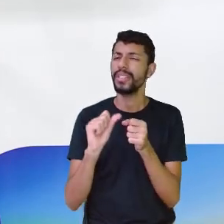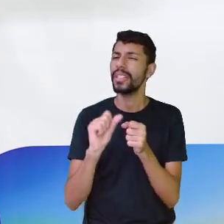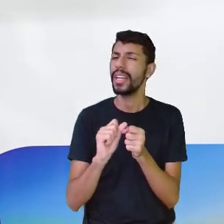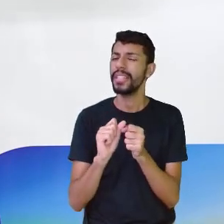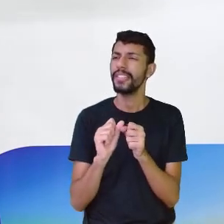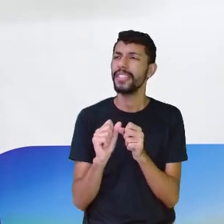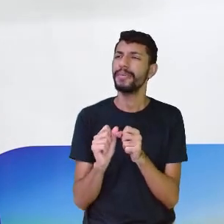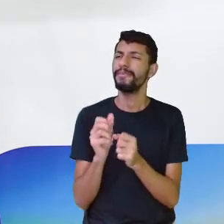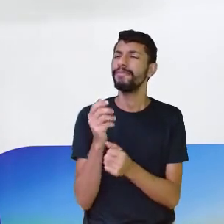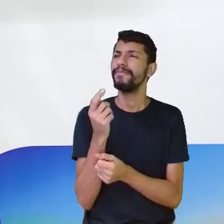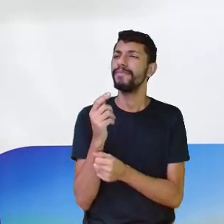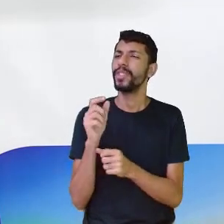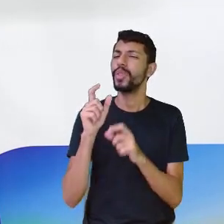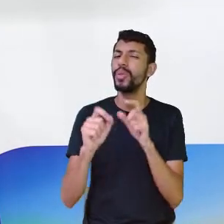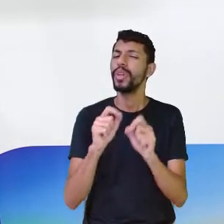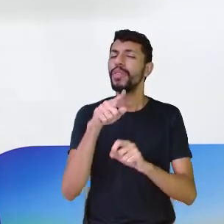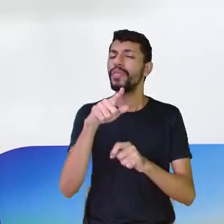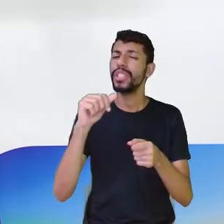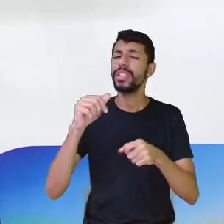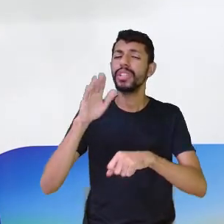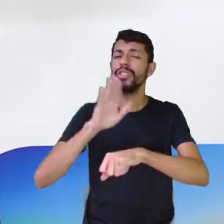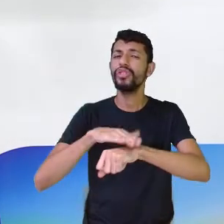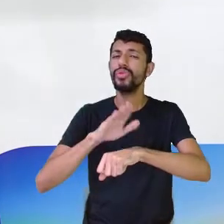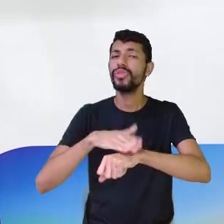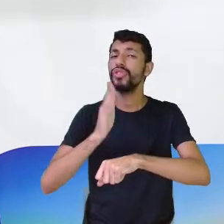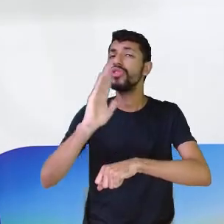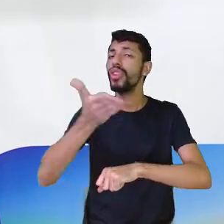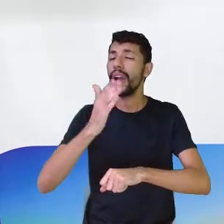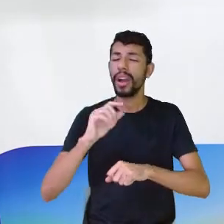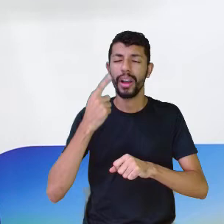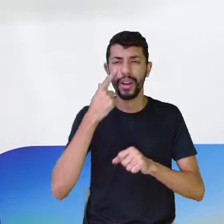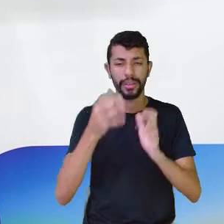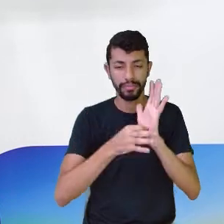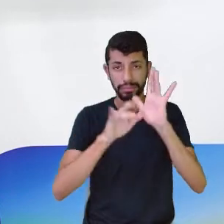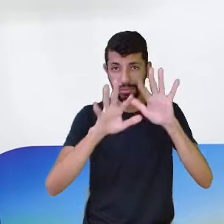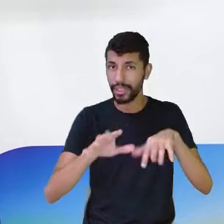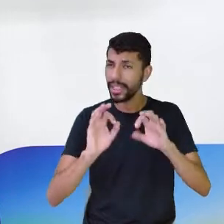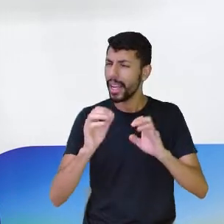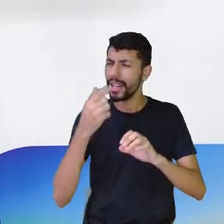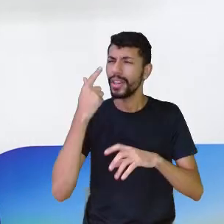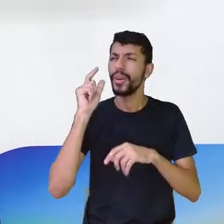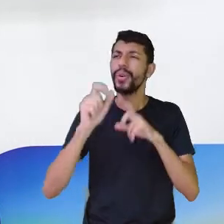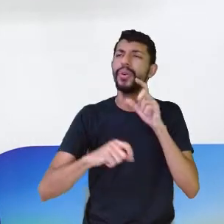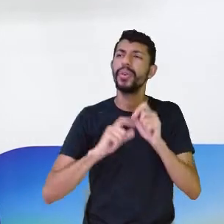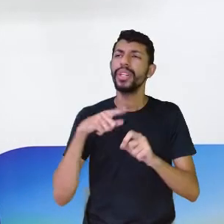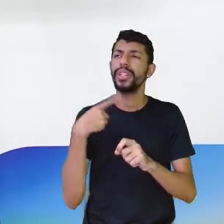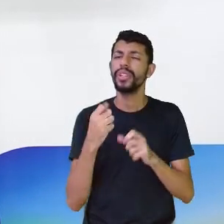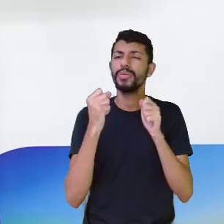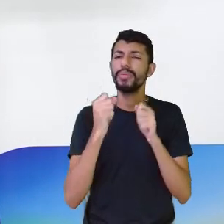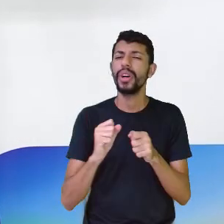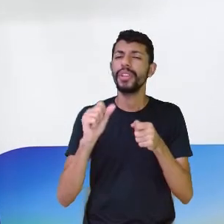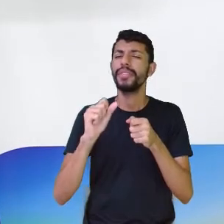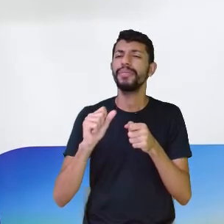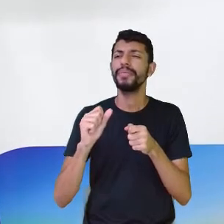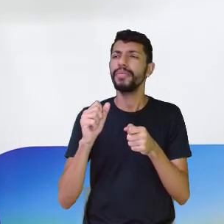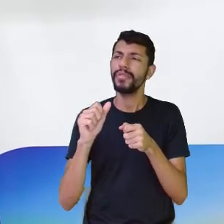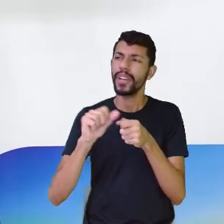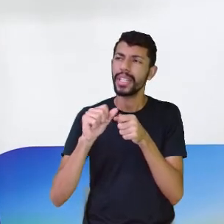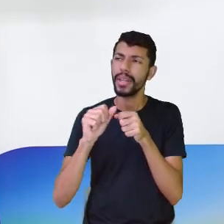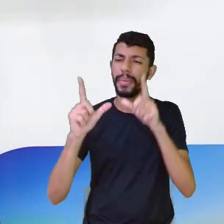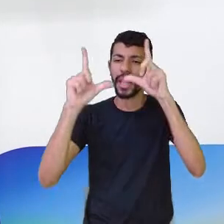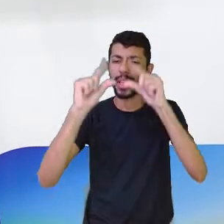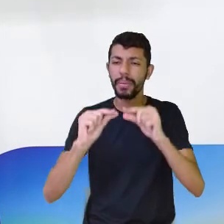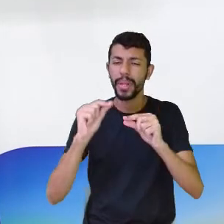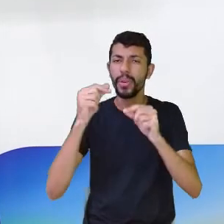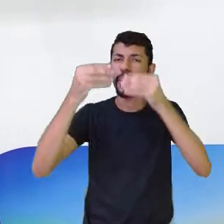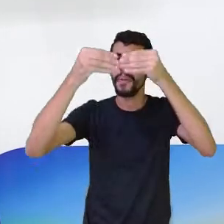vem fazendo? Vai colocando já aí no chat. O que é que podemos fazer para amenizar os efeitos nocivos? As coisas estão acontecendo. O